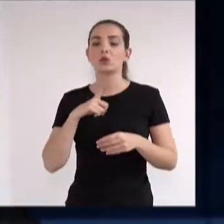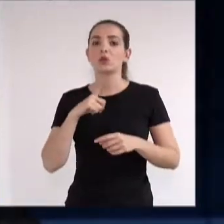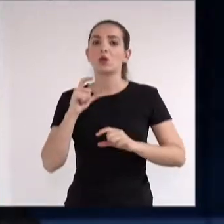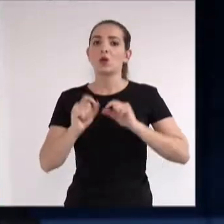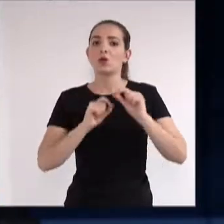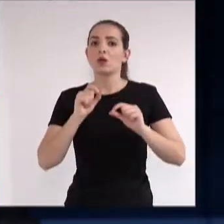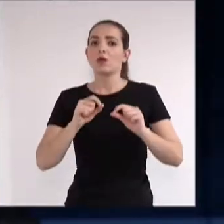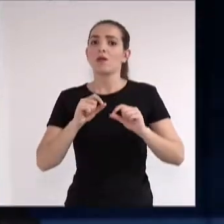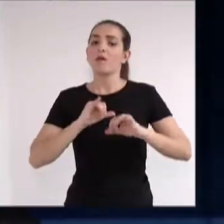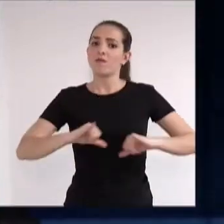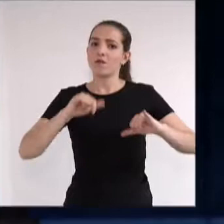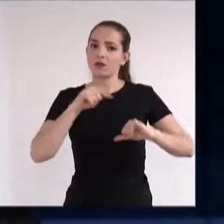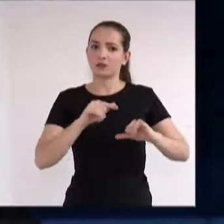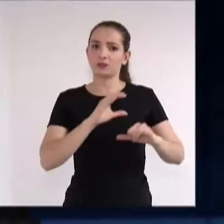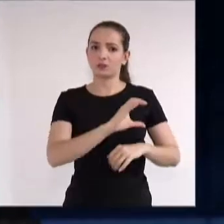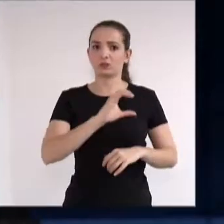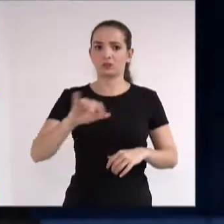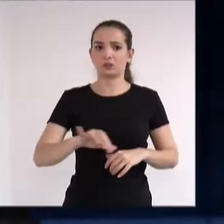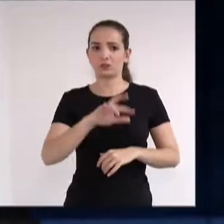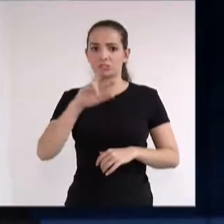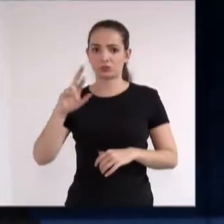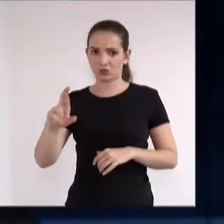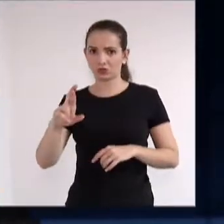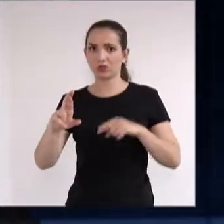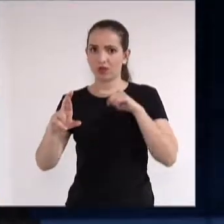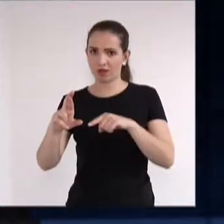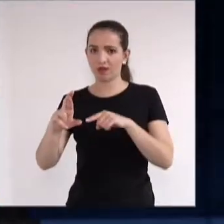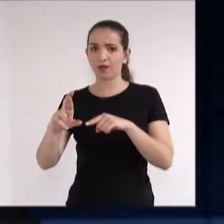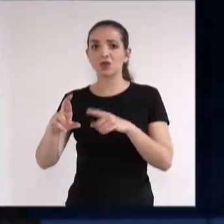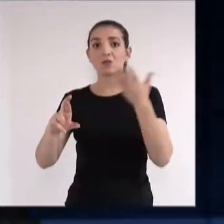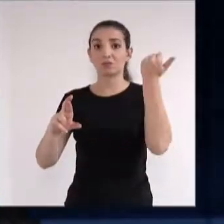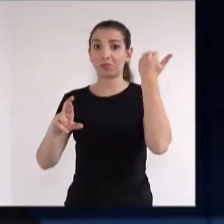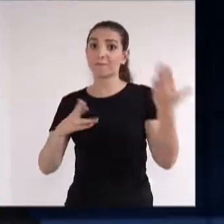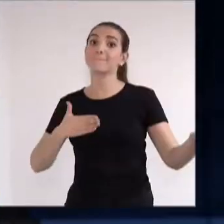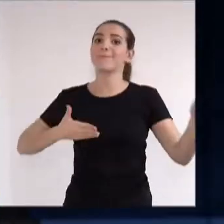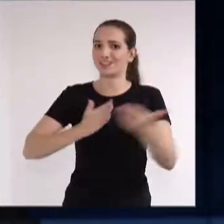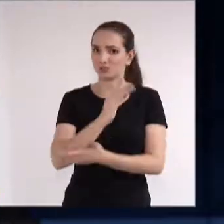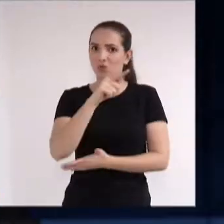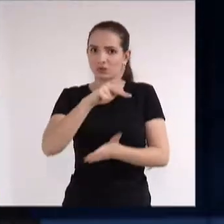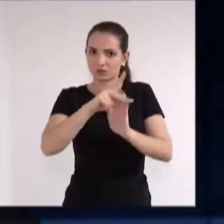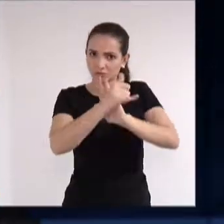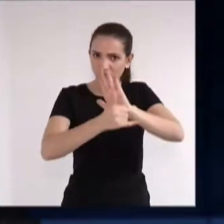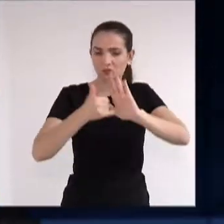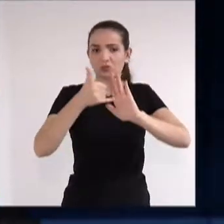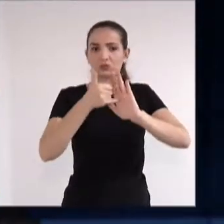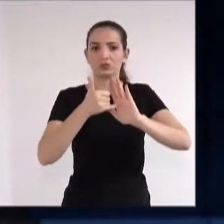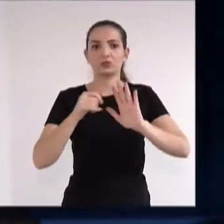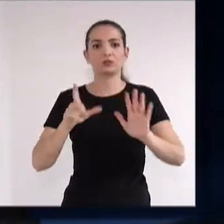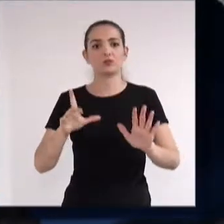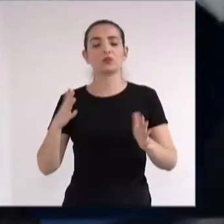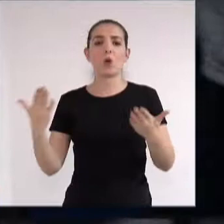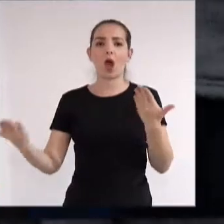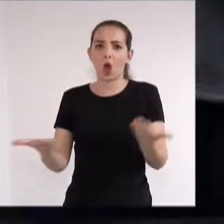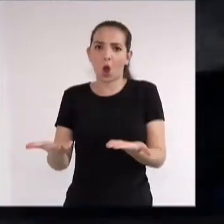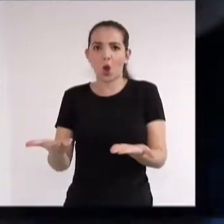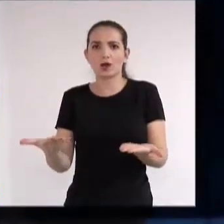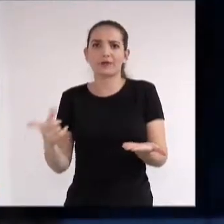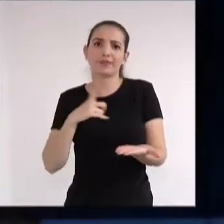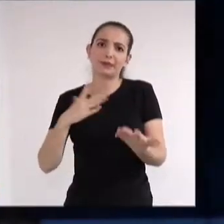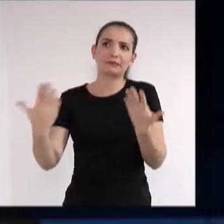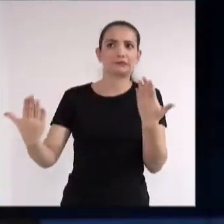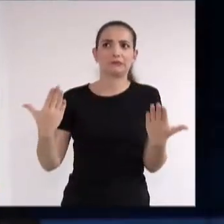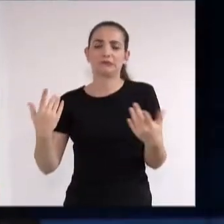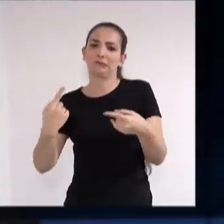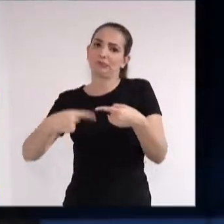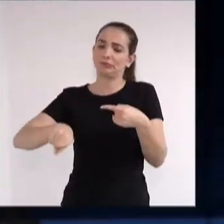mesma comissão na primeira avaliação do projeto, quando aprovou o projeto por unanimidade. Então, acho que há um paradoxo nesse sentido. Penso